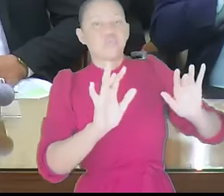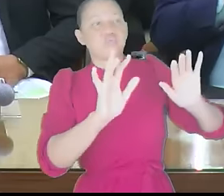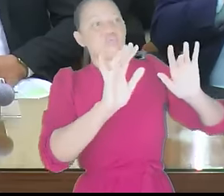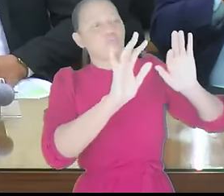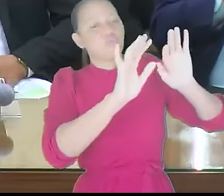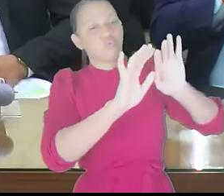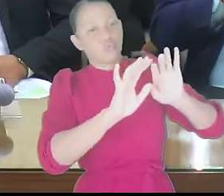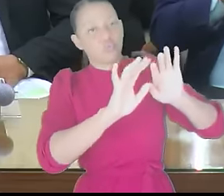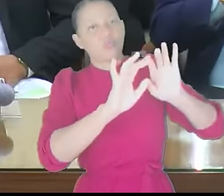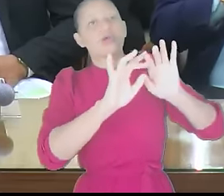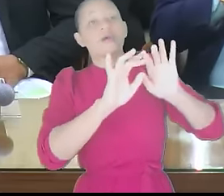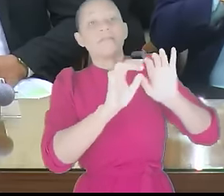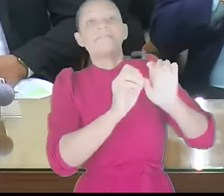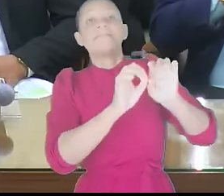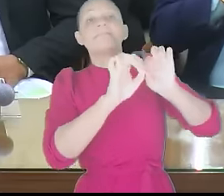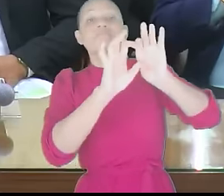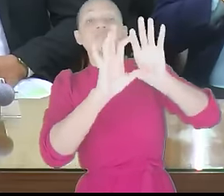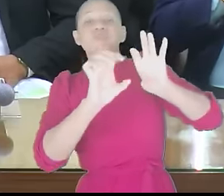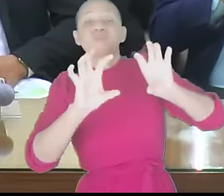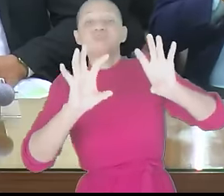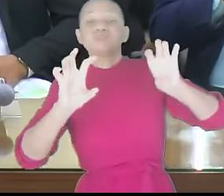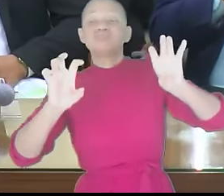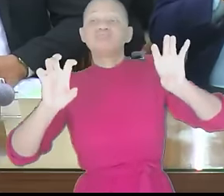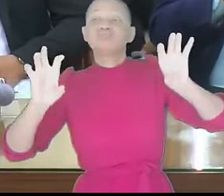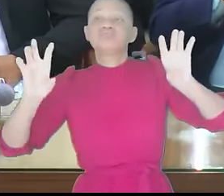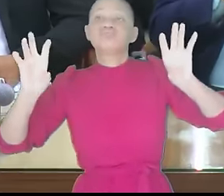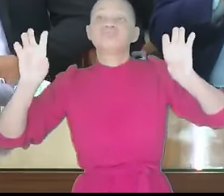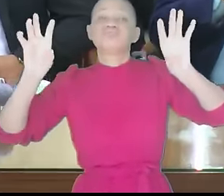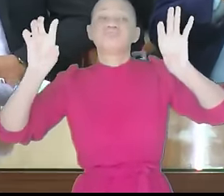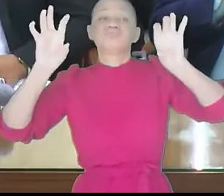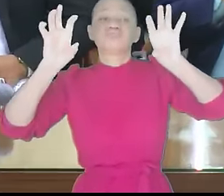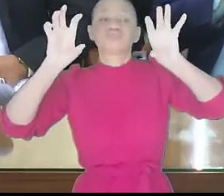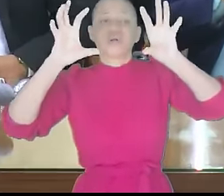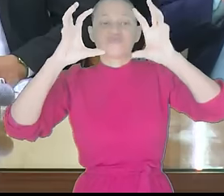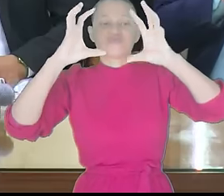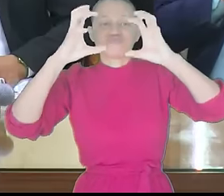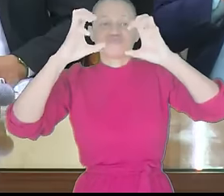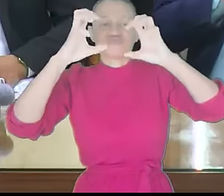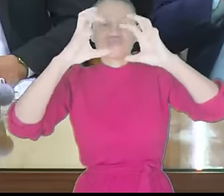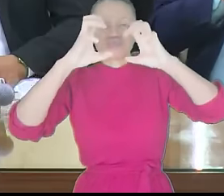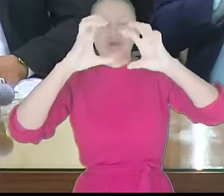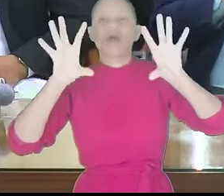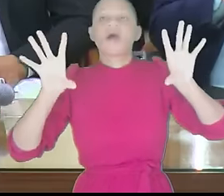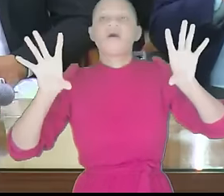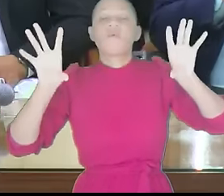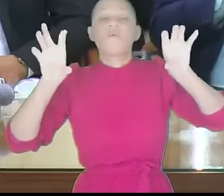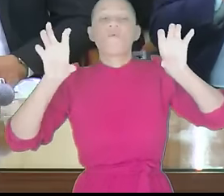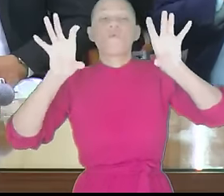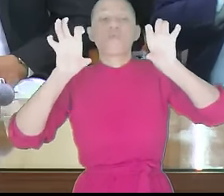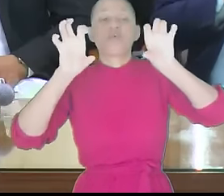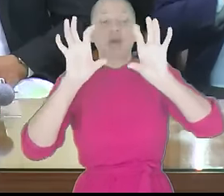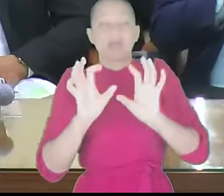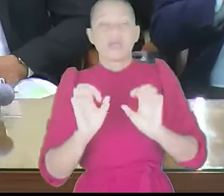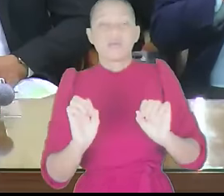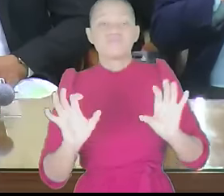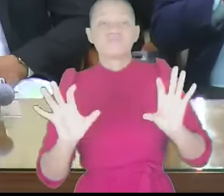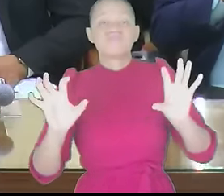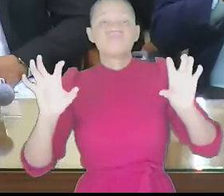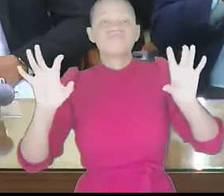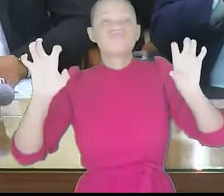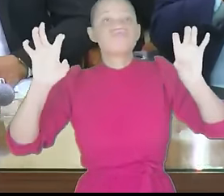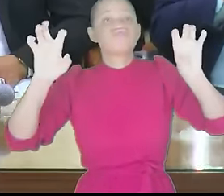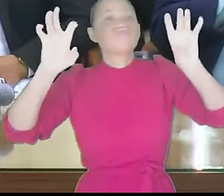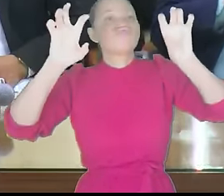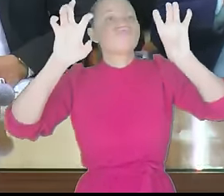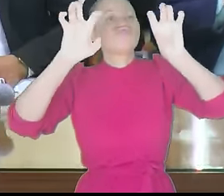e elas sobem e elas lá em cima, elas condensam. Condensam quer dizer, forma nuvens. E